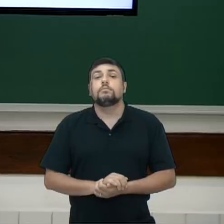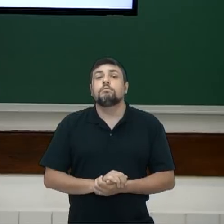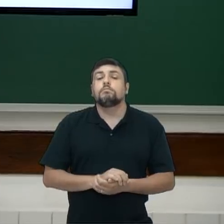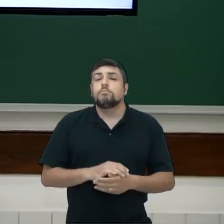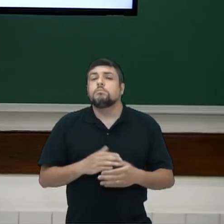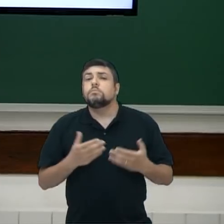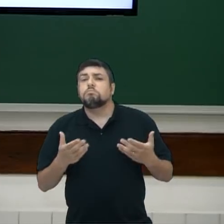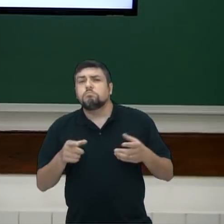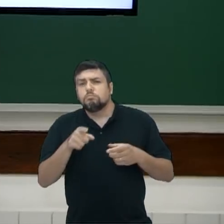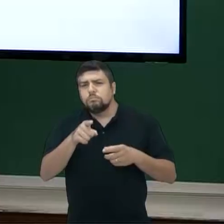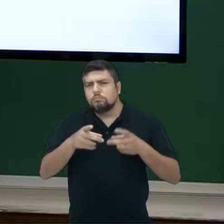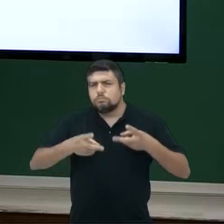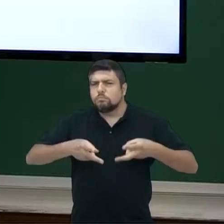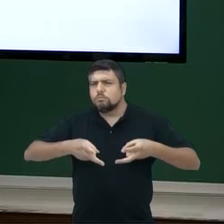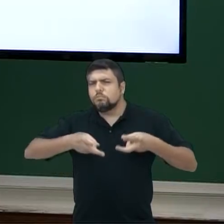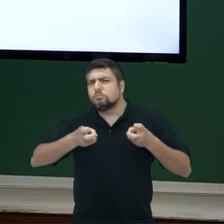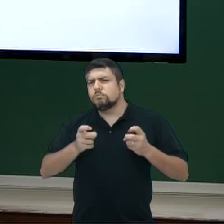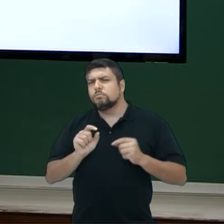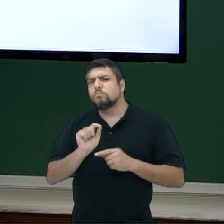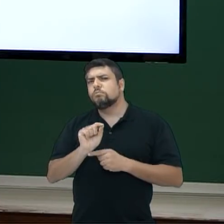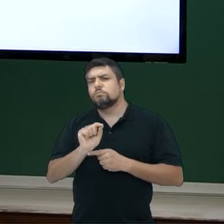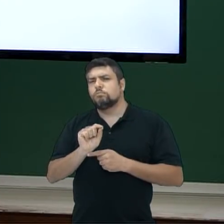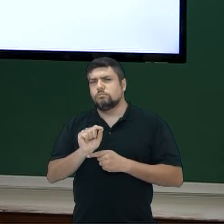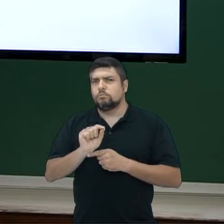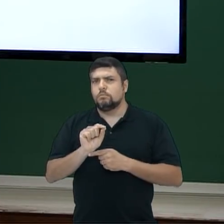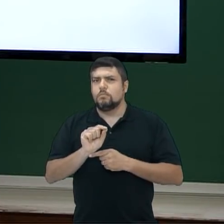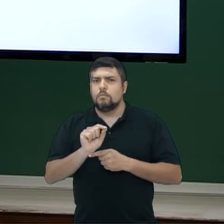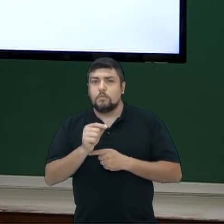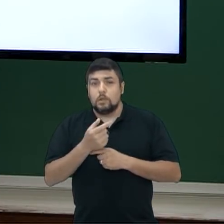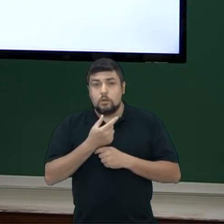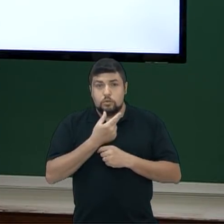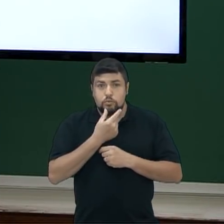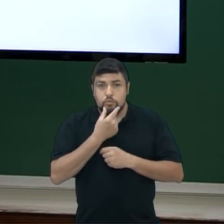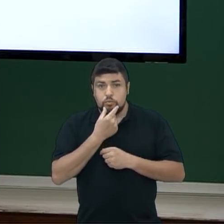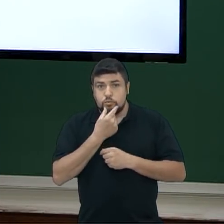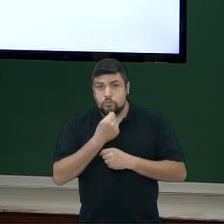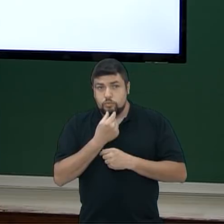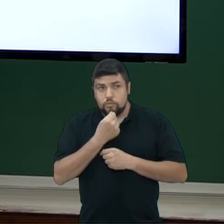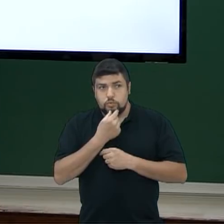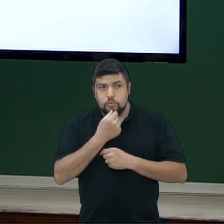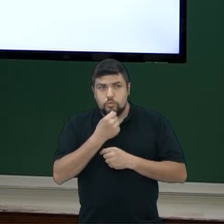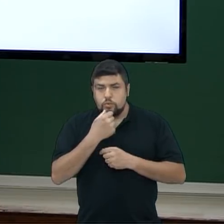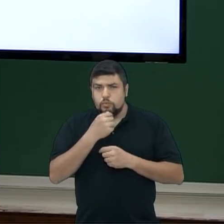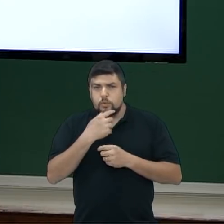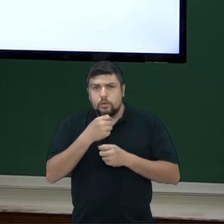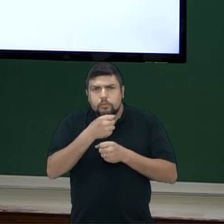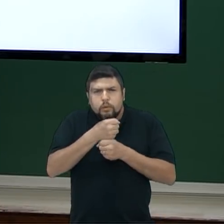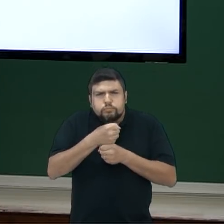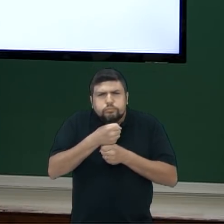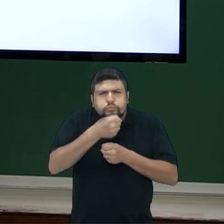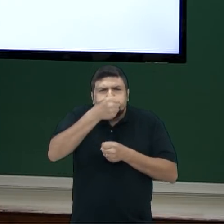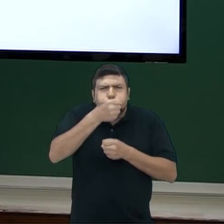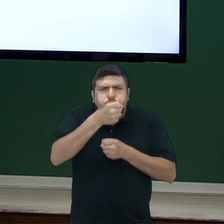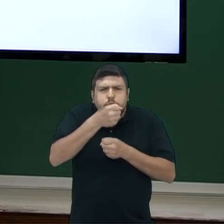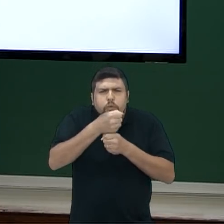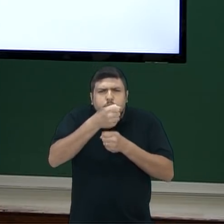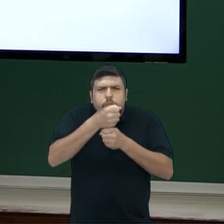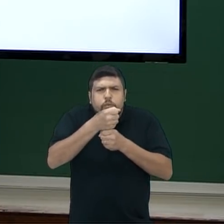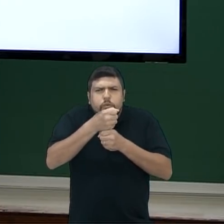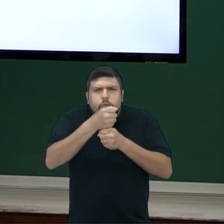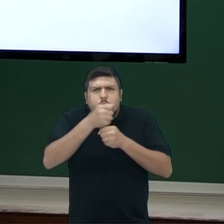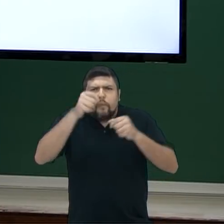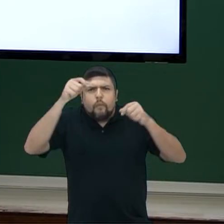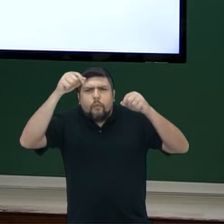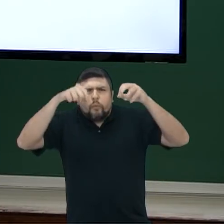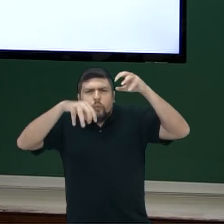vamos lá, o que você observou nessa primeira figura? Então tem um menininho com um guarda-chuva e tá caindo do céu, parece o quê?